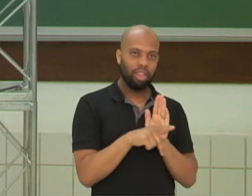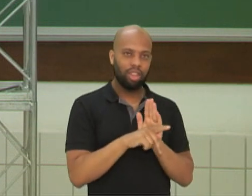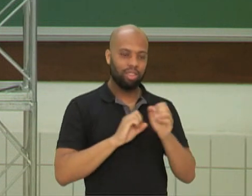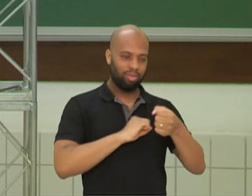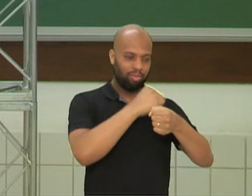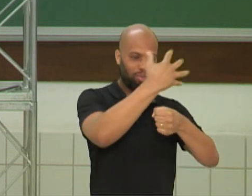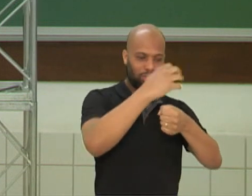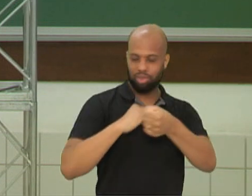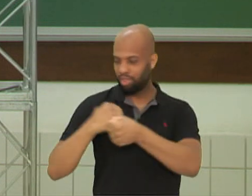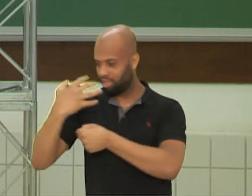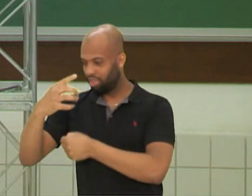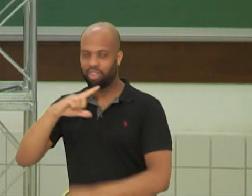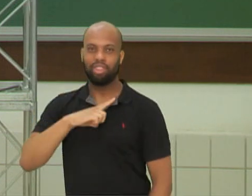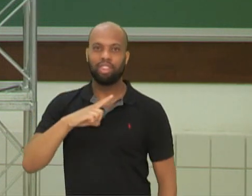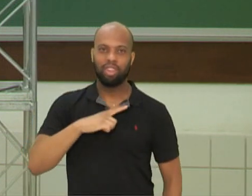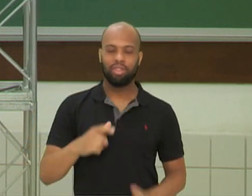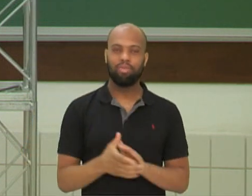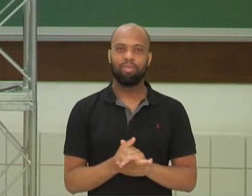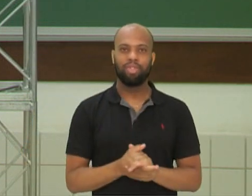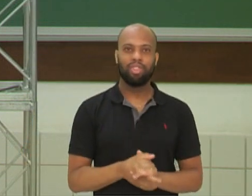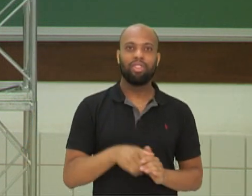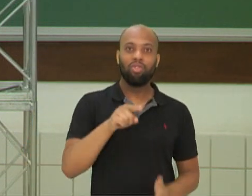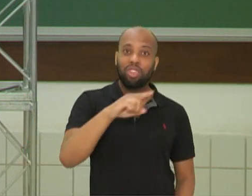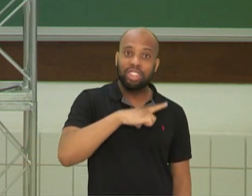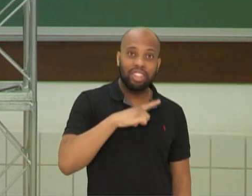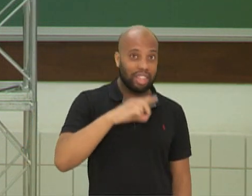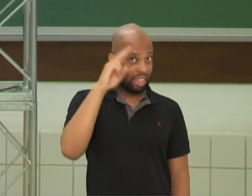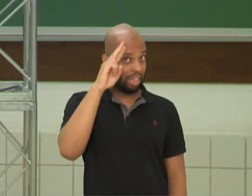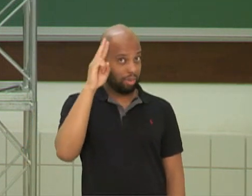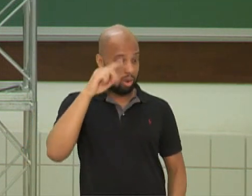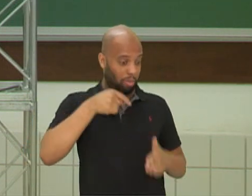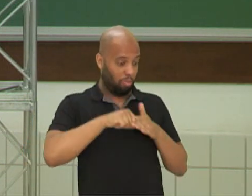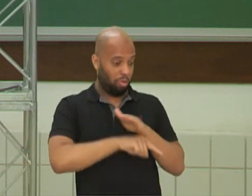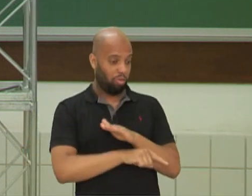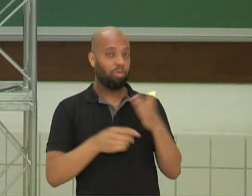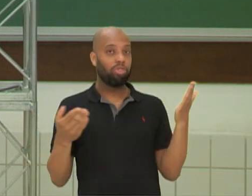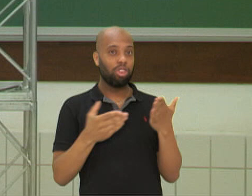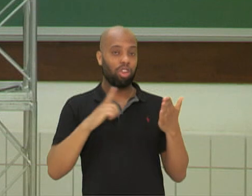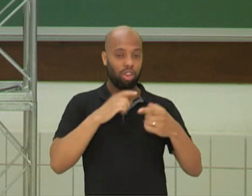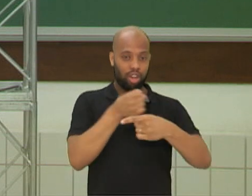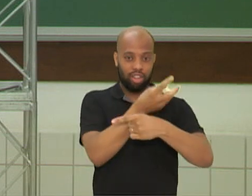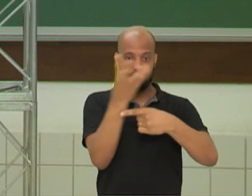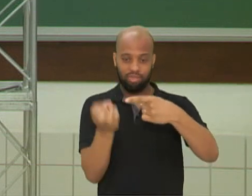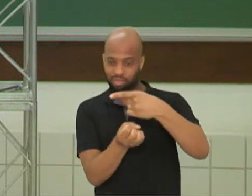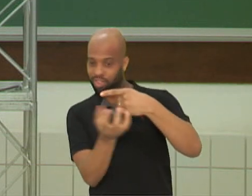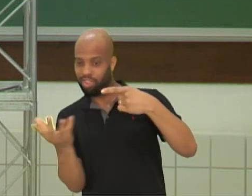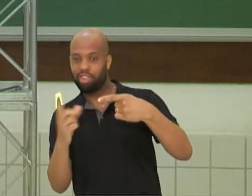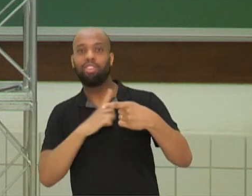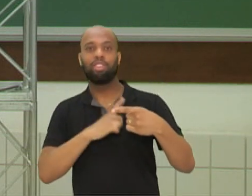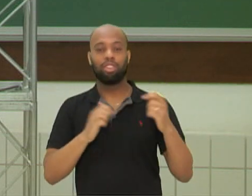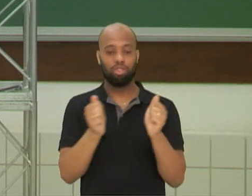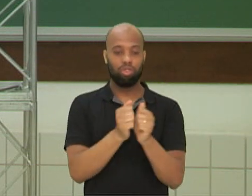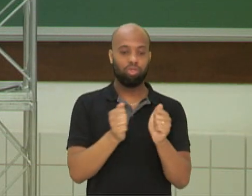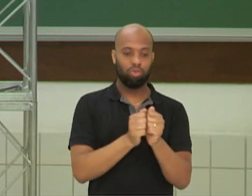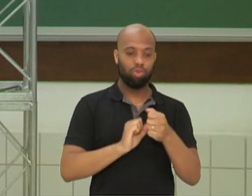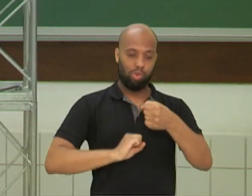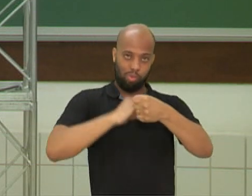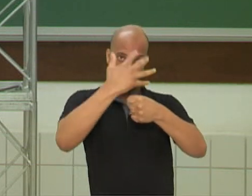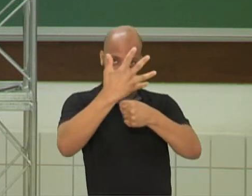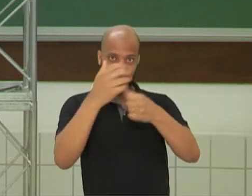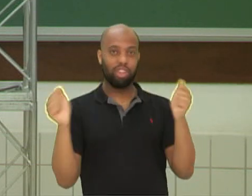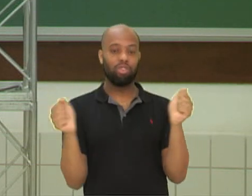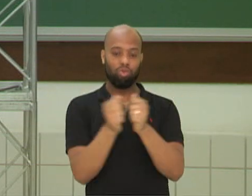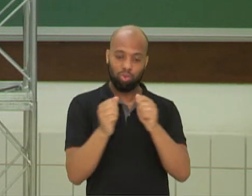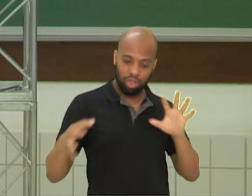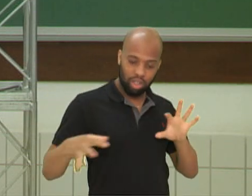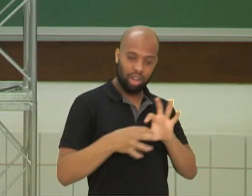da igualdade. 3 meios está na base. E no expoente tem outra fração, t sobre 2